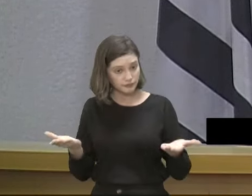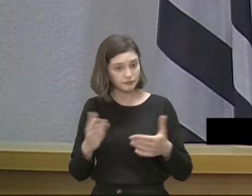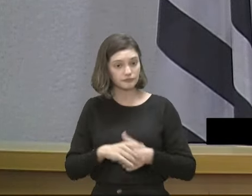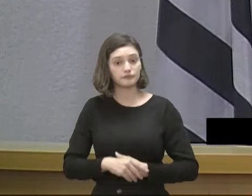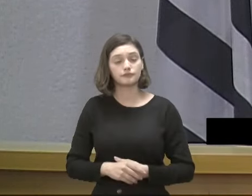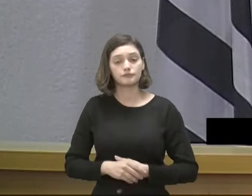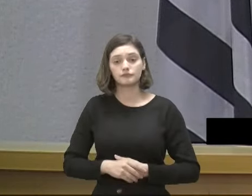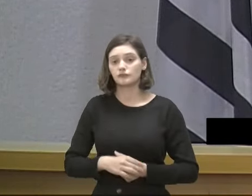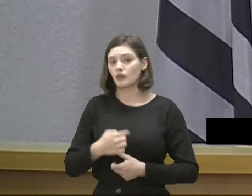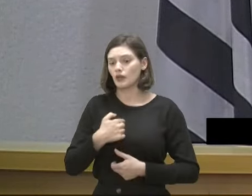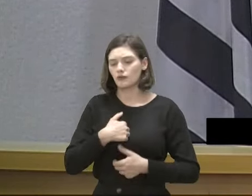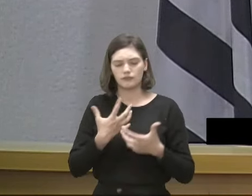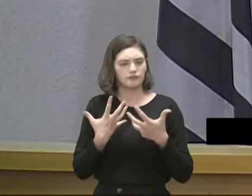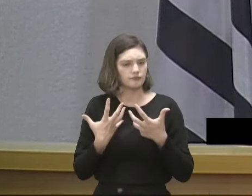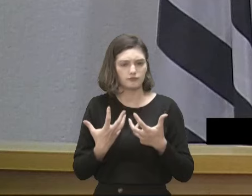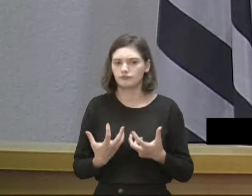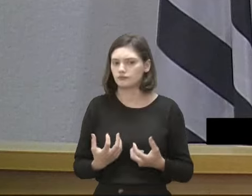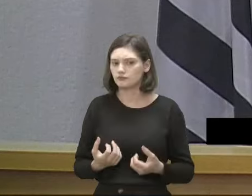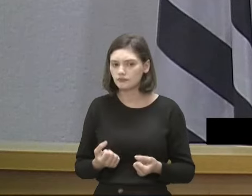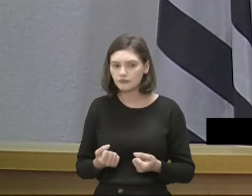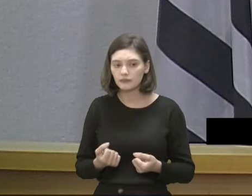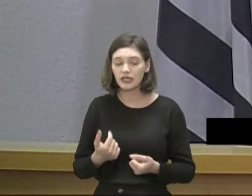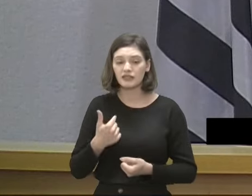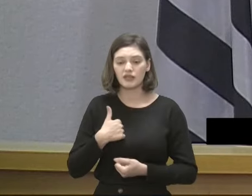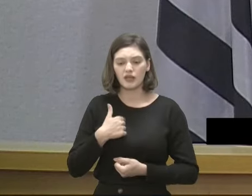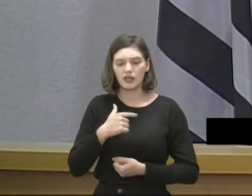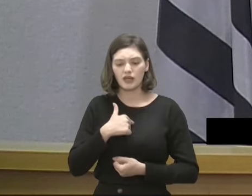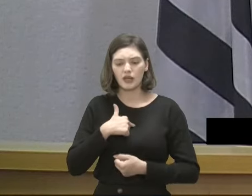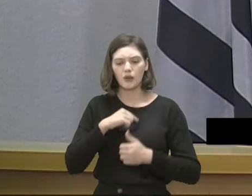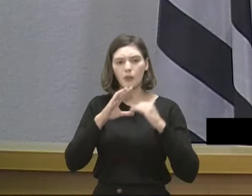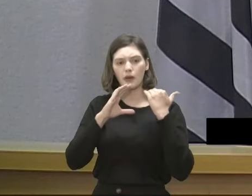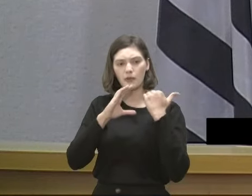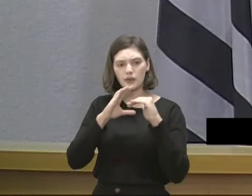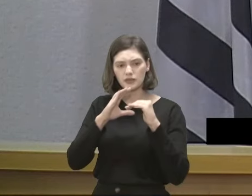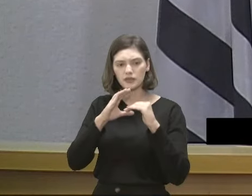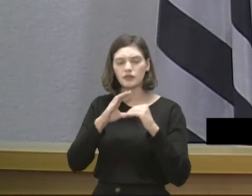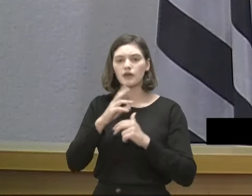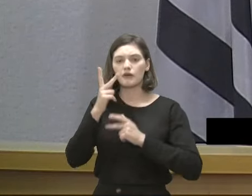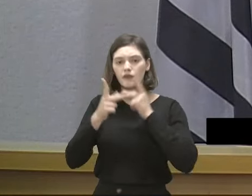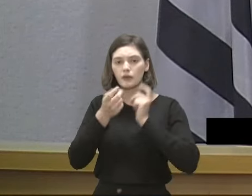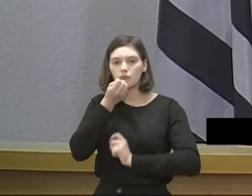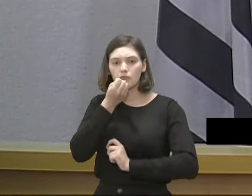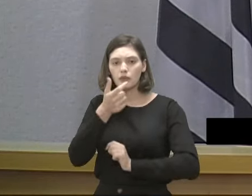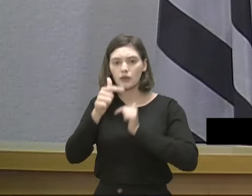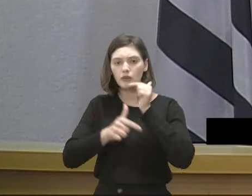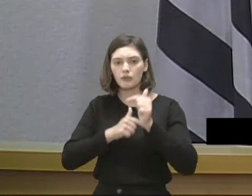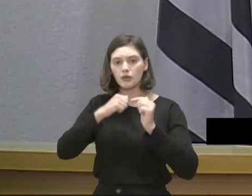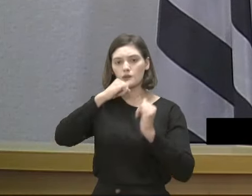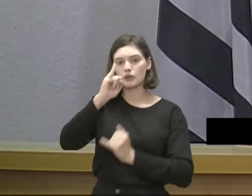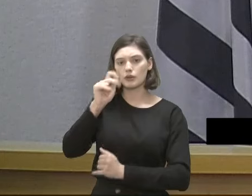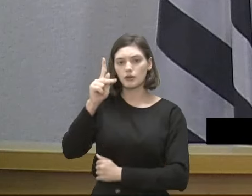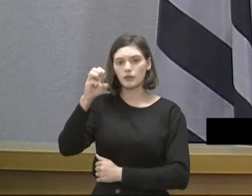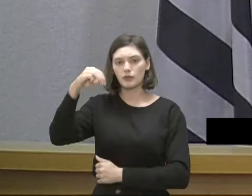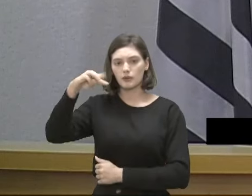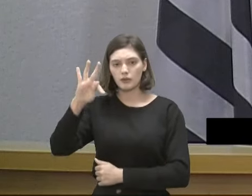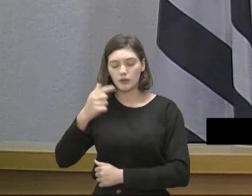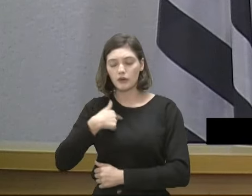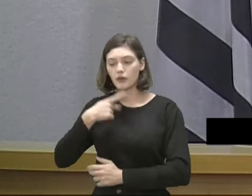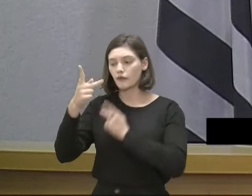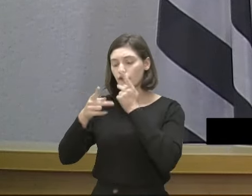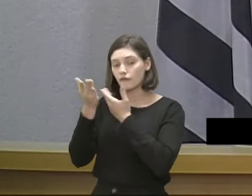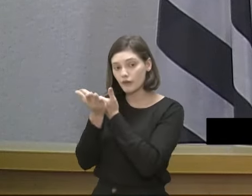Não vou admitir. Se eu receber uma notificação elogiando o trabalho do Instituto de Previdência, eu vou me